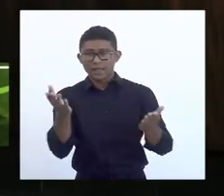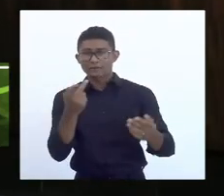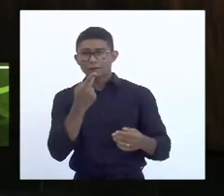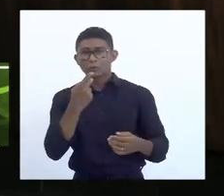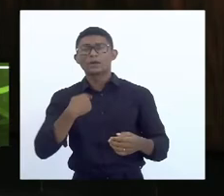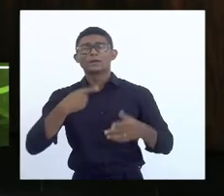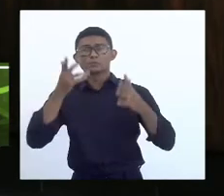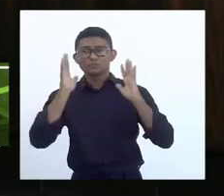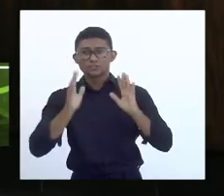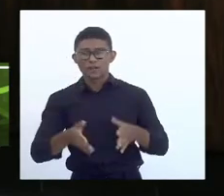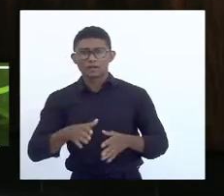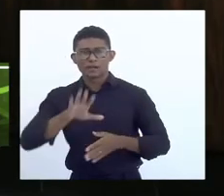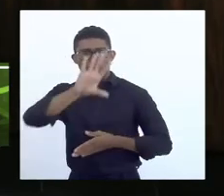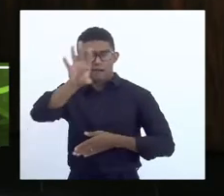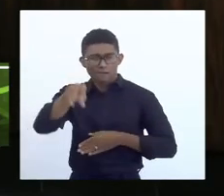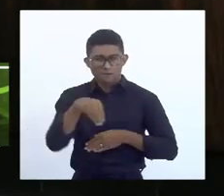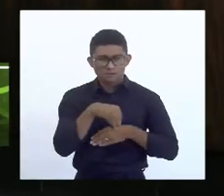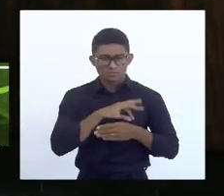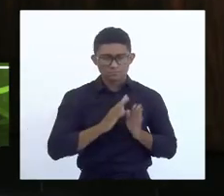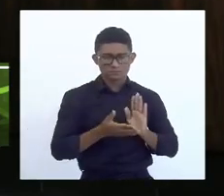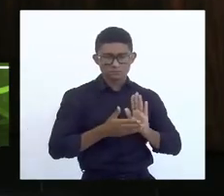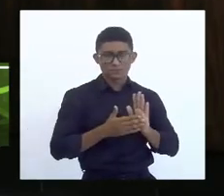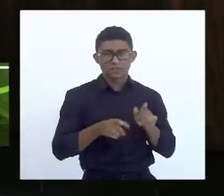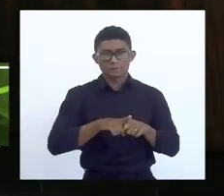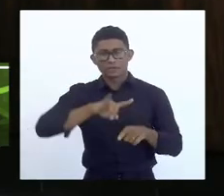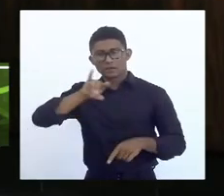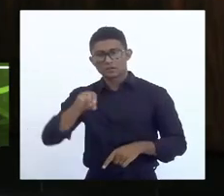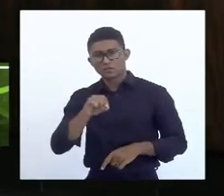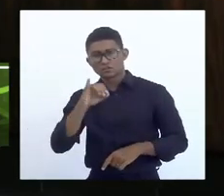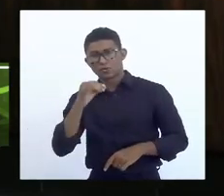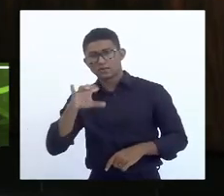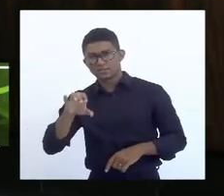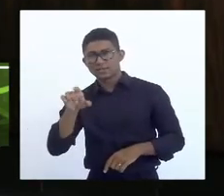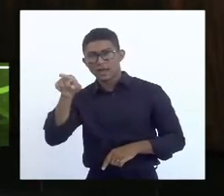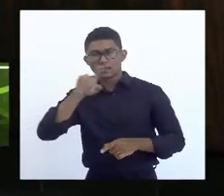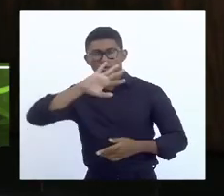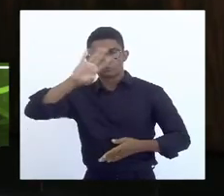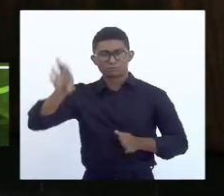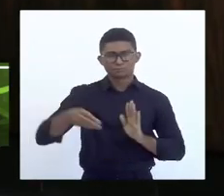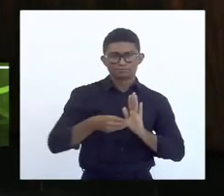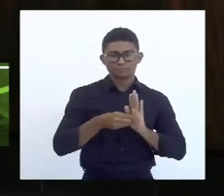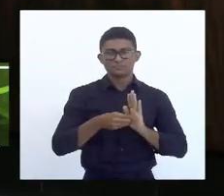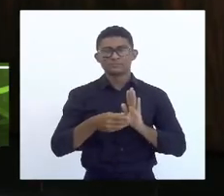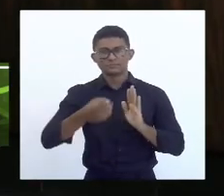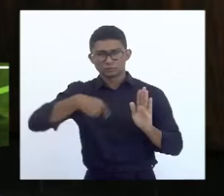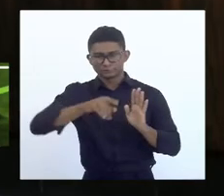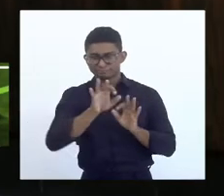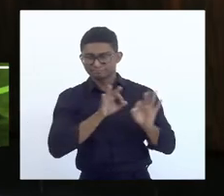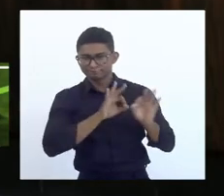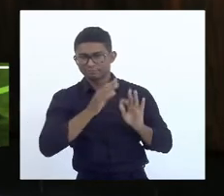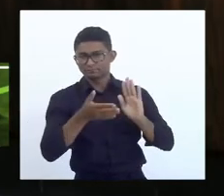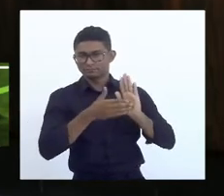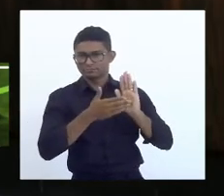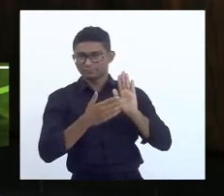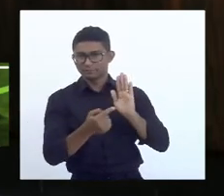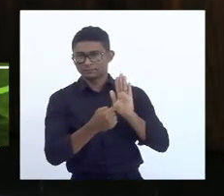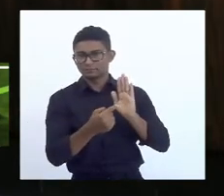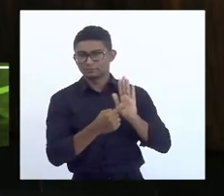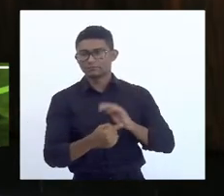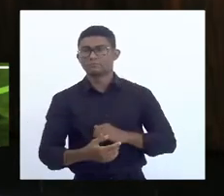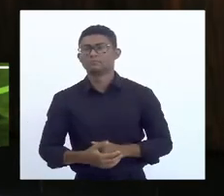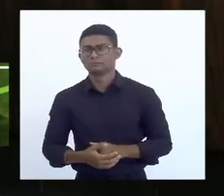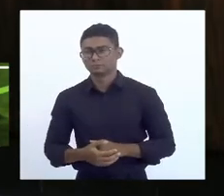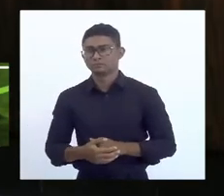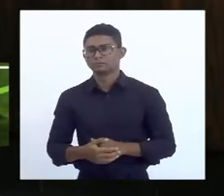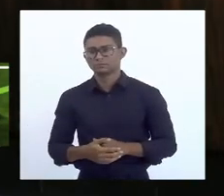proposta, teve mais uma da Joyce, então a gente, perfeito, vai compilar aqui no final. É isso, o encaminhamento real, isso,